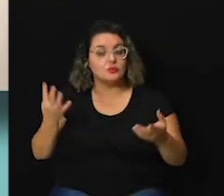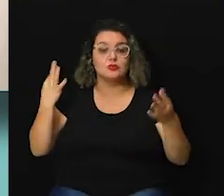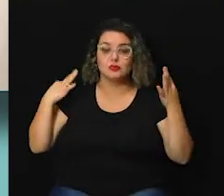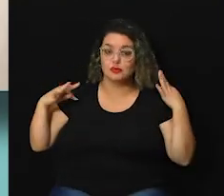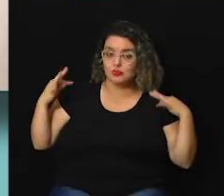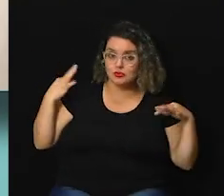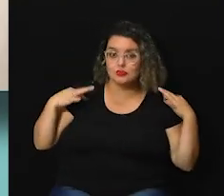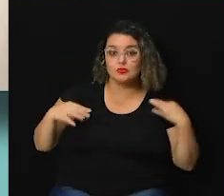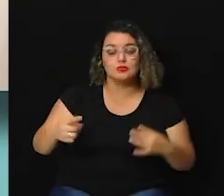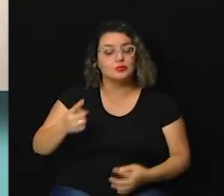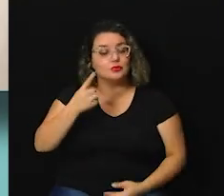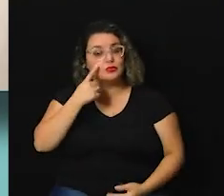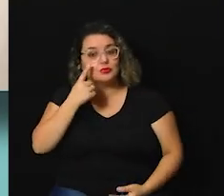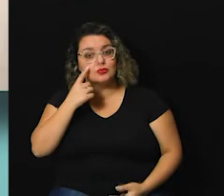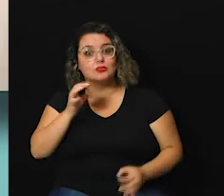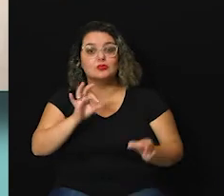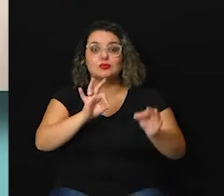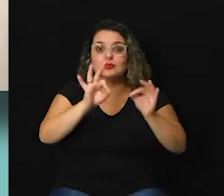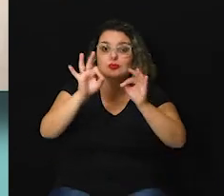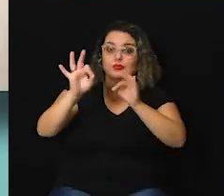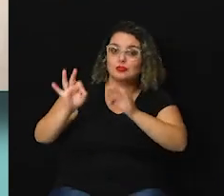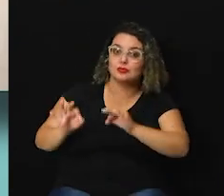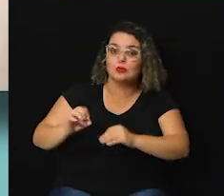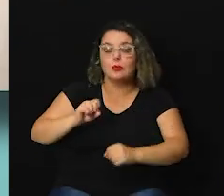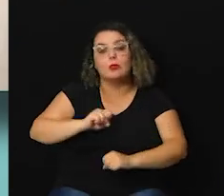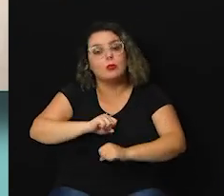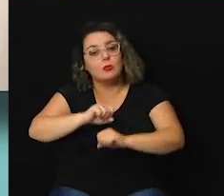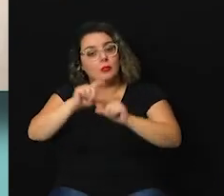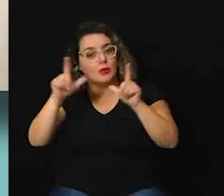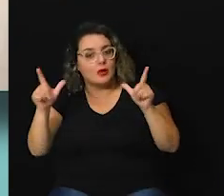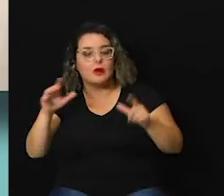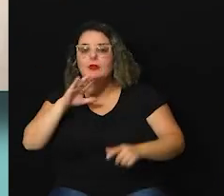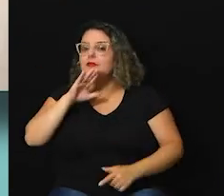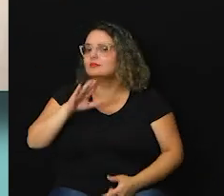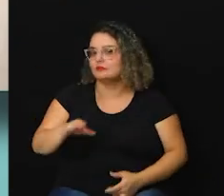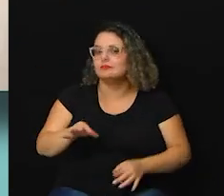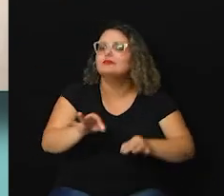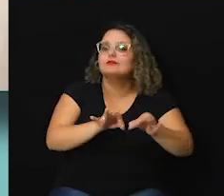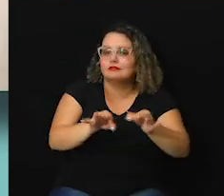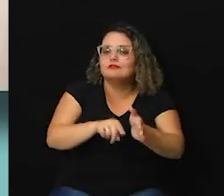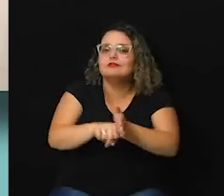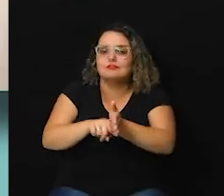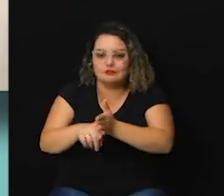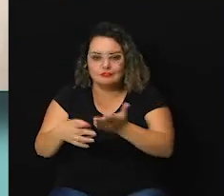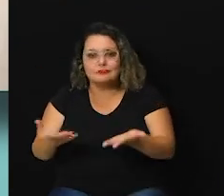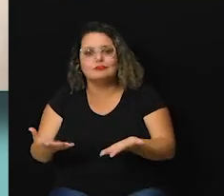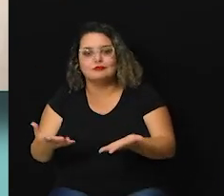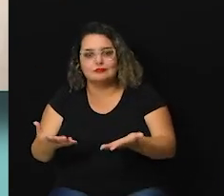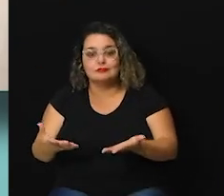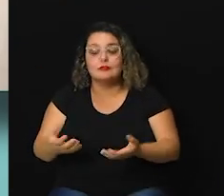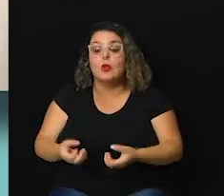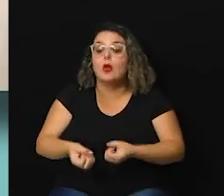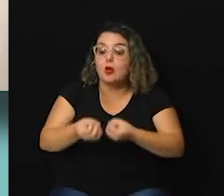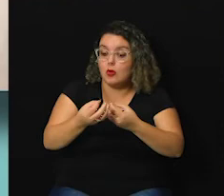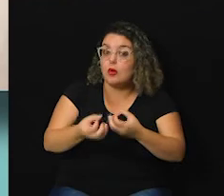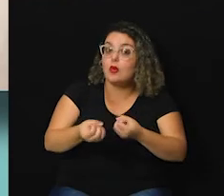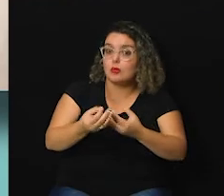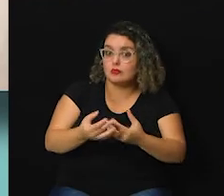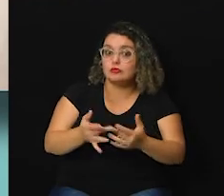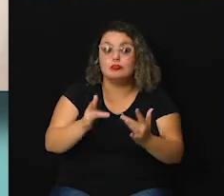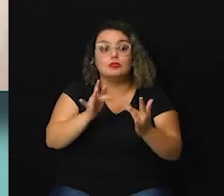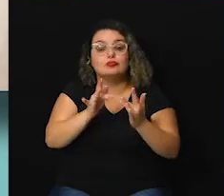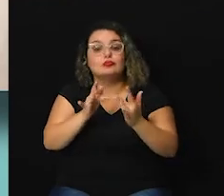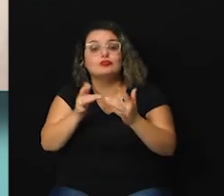visitarem, fazer um turismo de observação e acompanhar uma manhã, uma tarde, as pesquisas do projeto. Dessa forma, a pessoa, além de ganhar